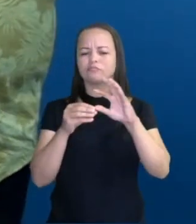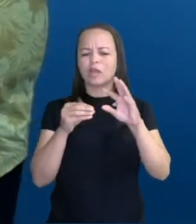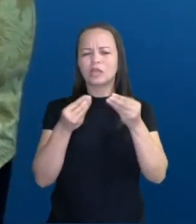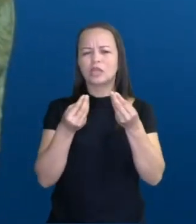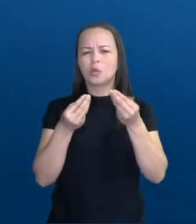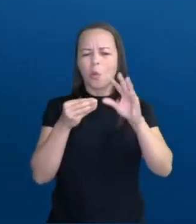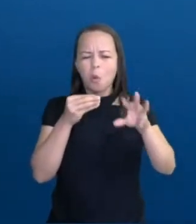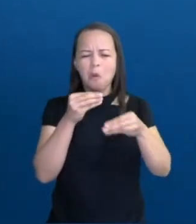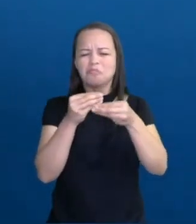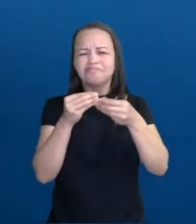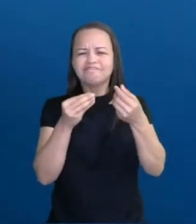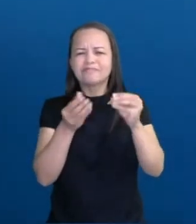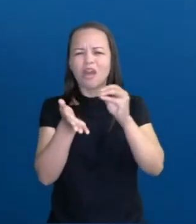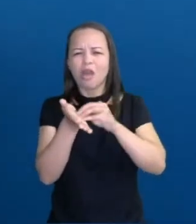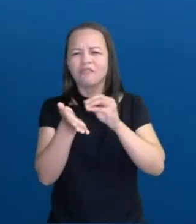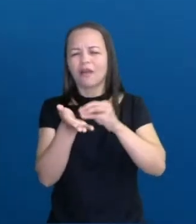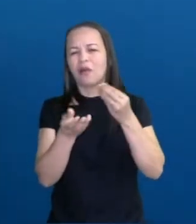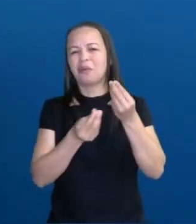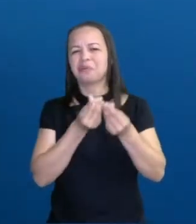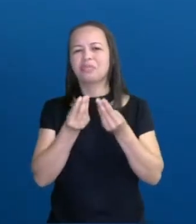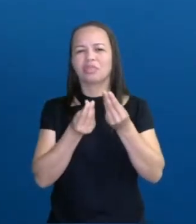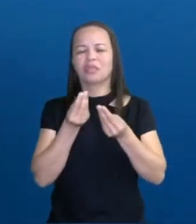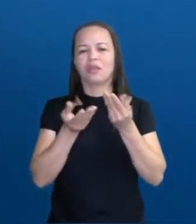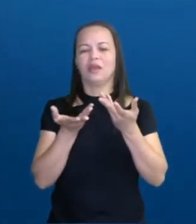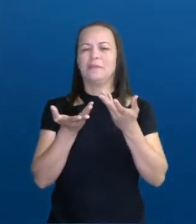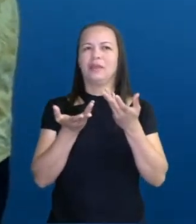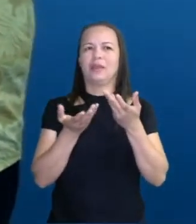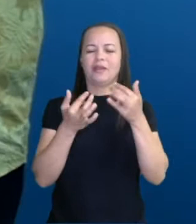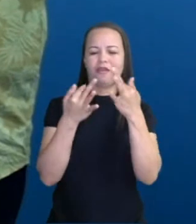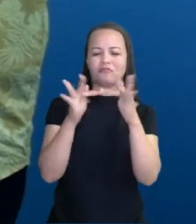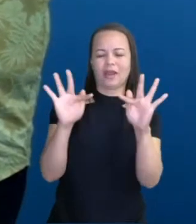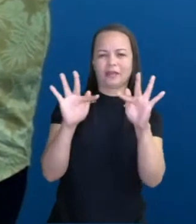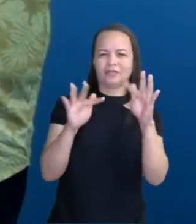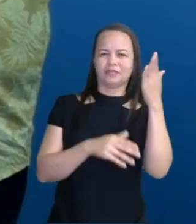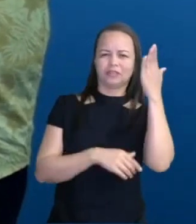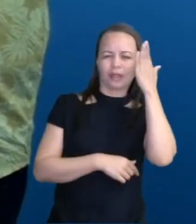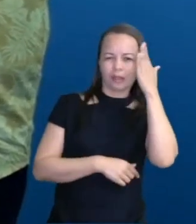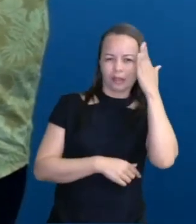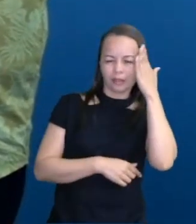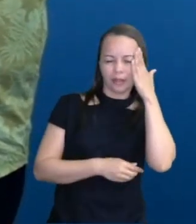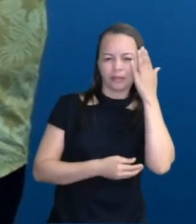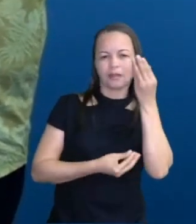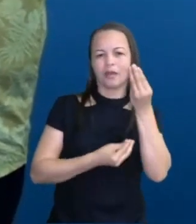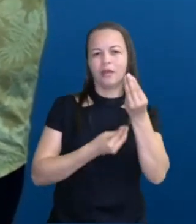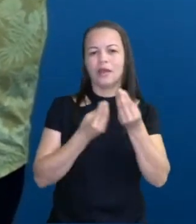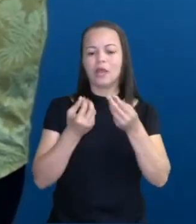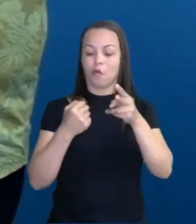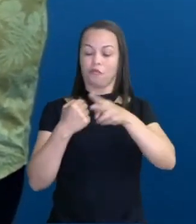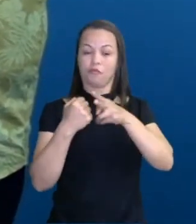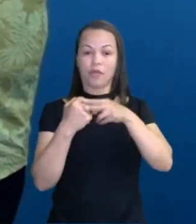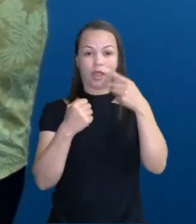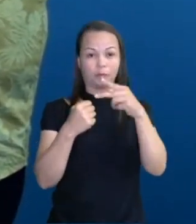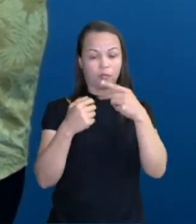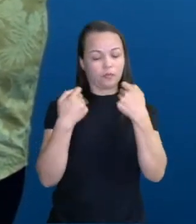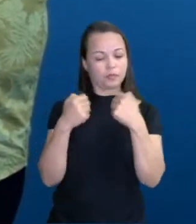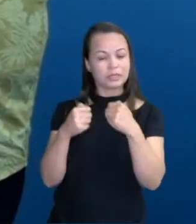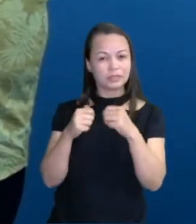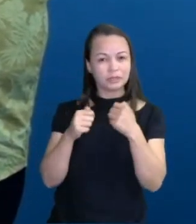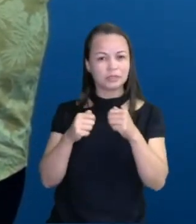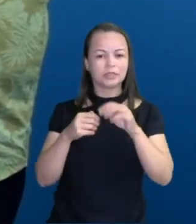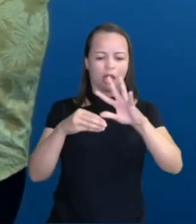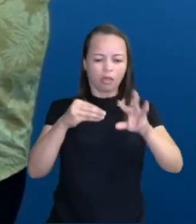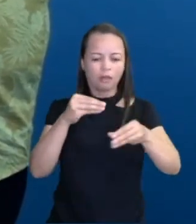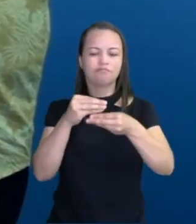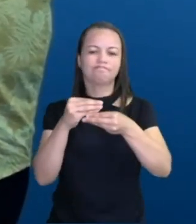completo ou seja para que a frase possa ser compreendida entendida esse verbo vai necessitar